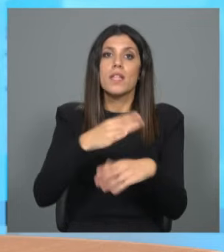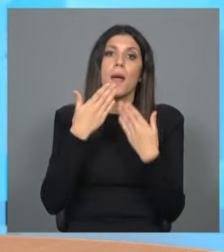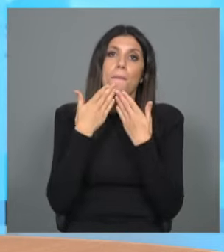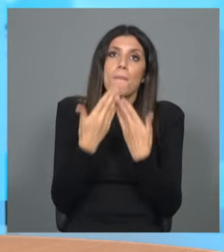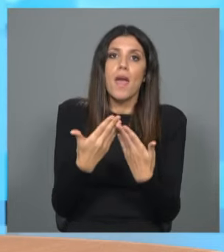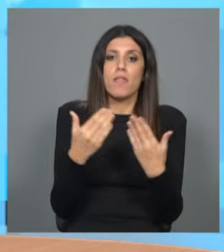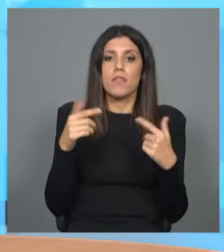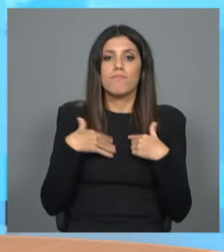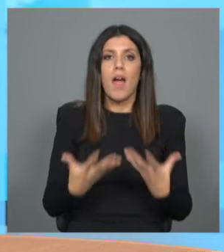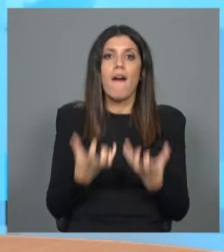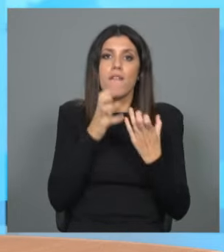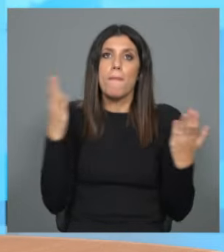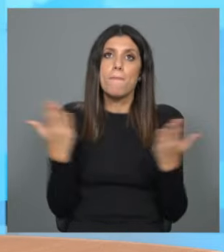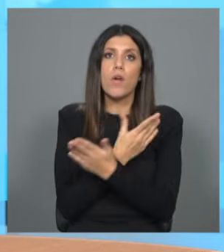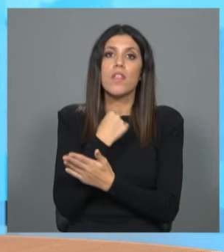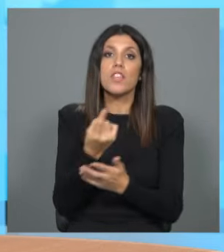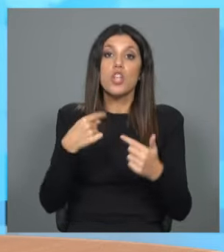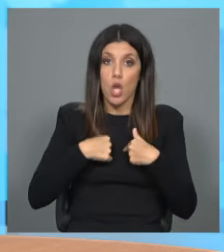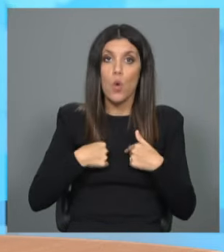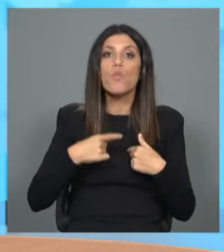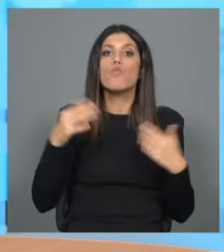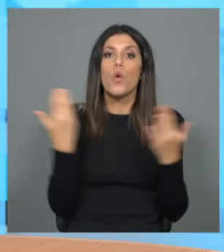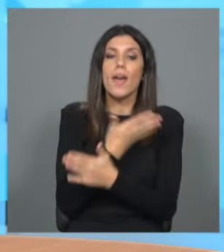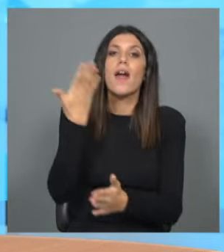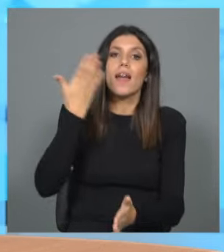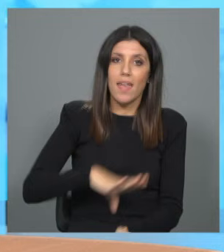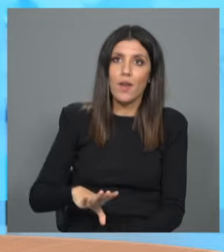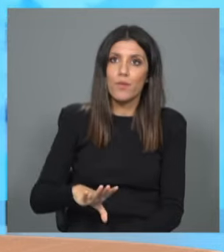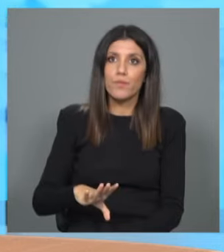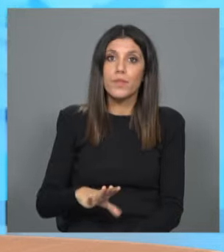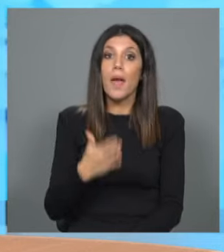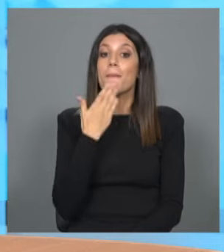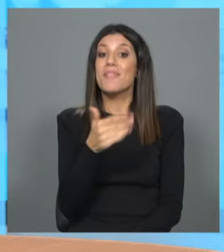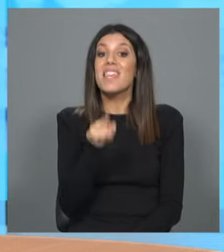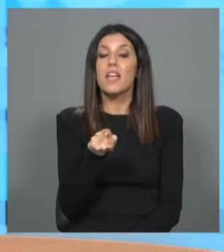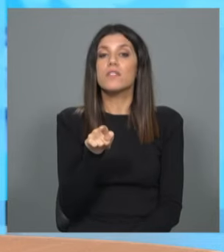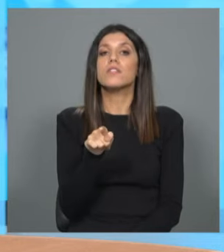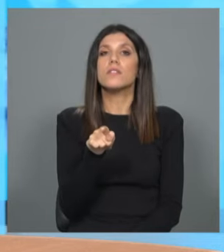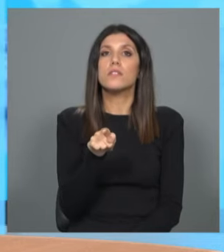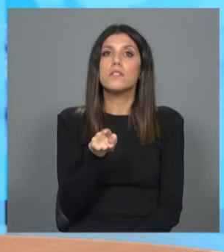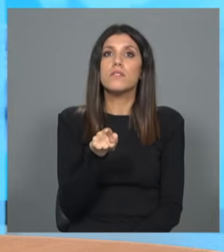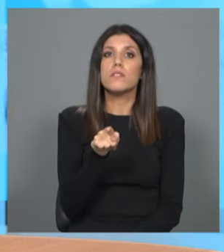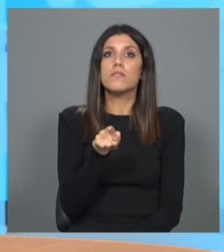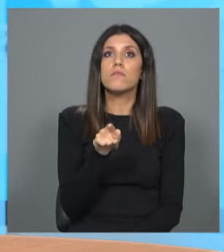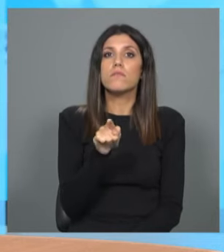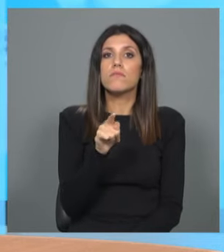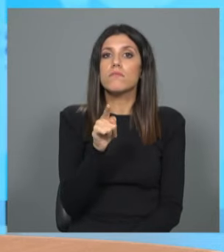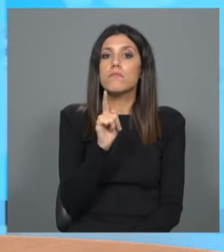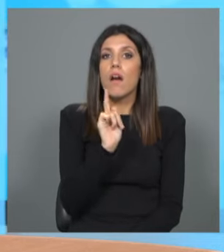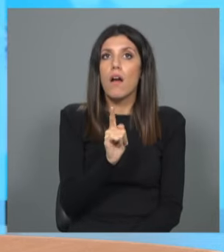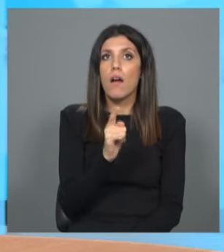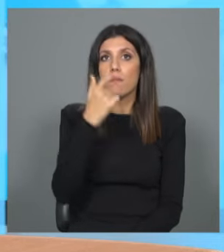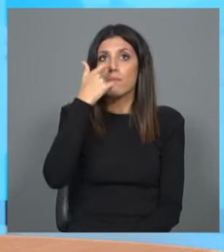a morte, um doente que diz, eu quero morrer, este pedido é considerado, para